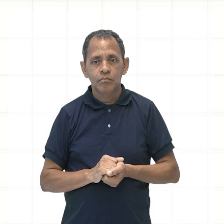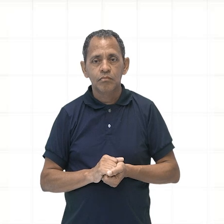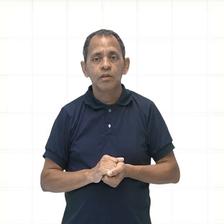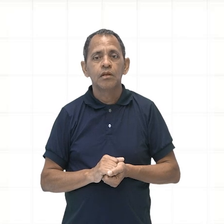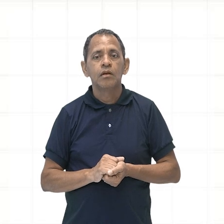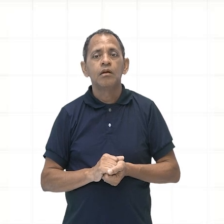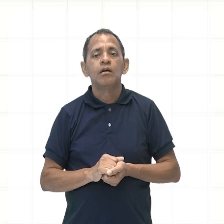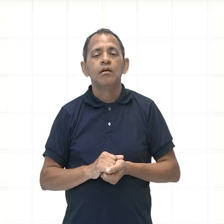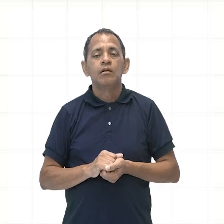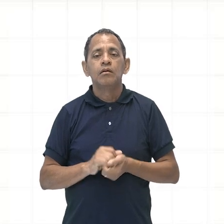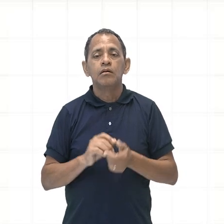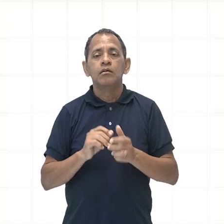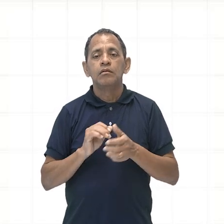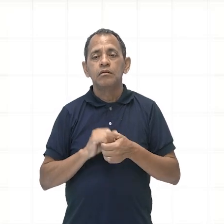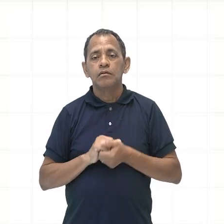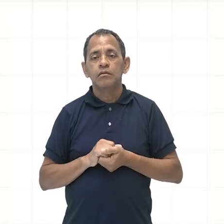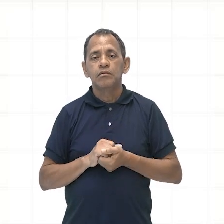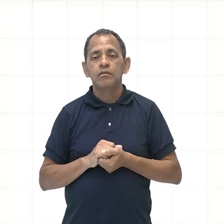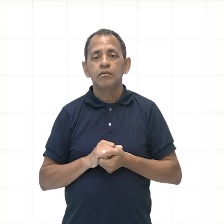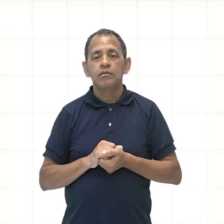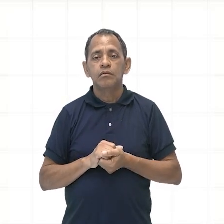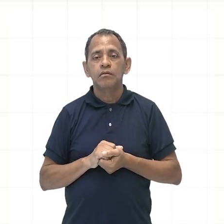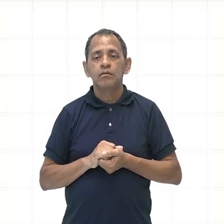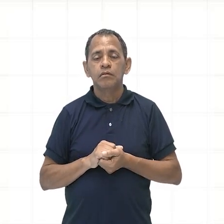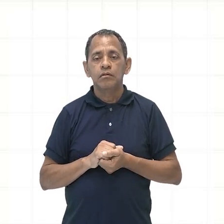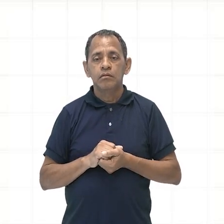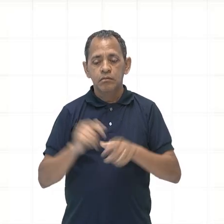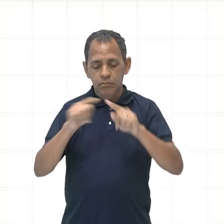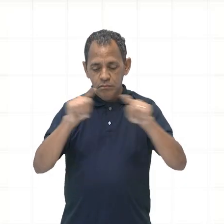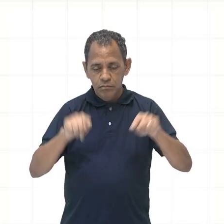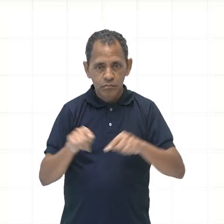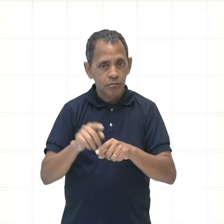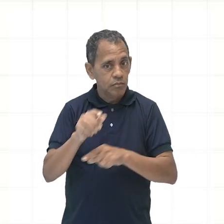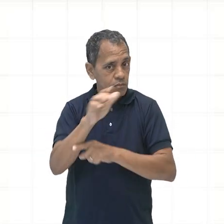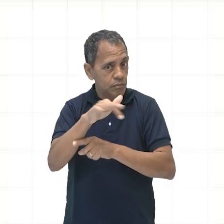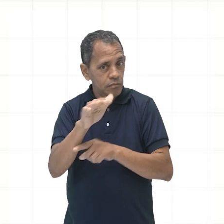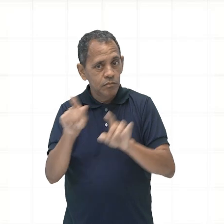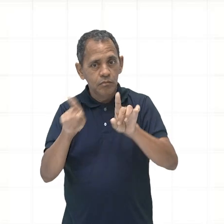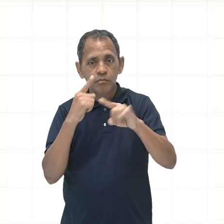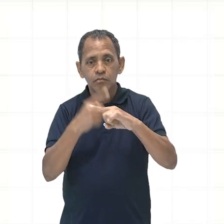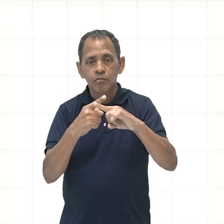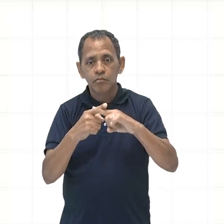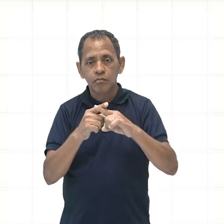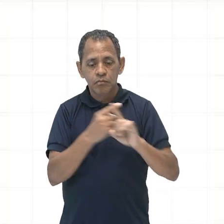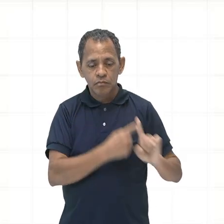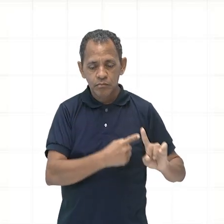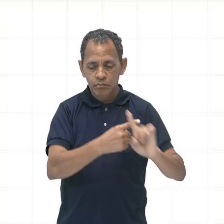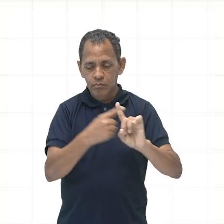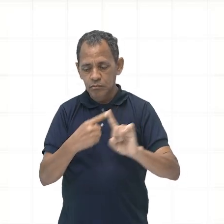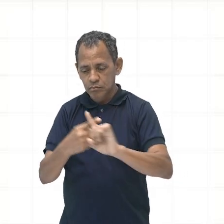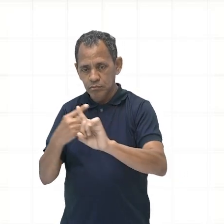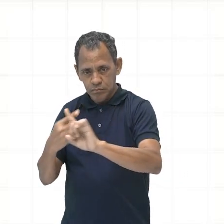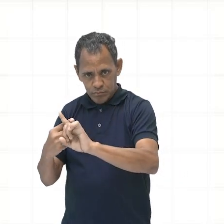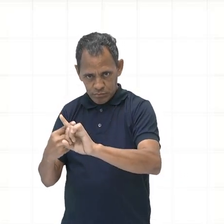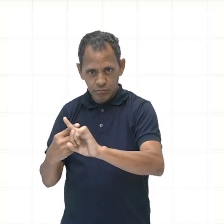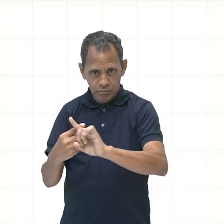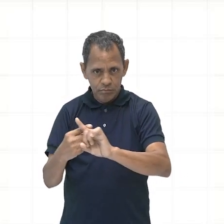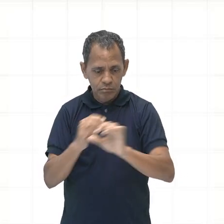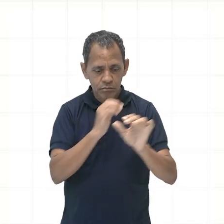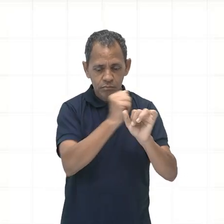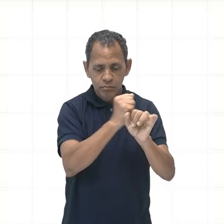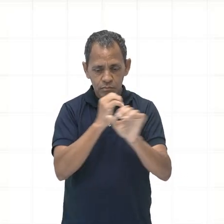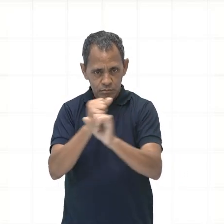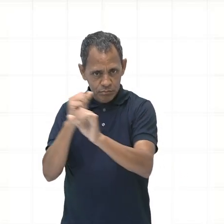Nem poderia ser quadrado, porque eu estou multiplicando 3 medidas. Então, por essas 3 medidas, esse m